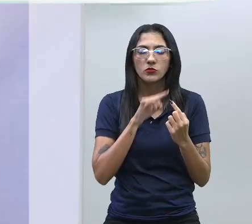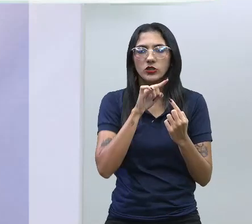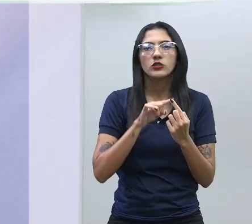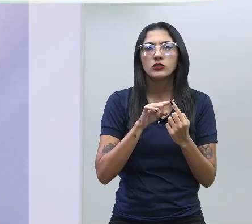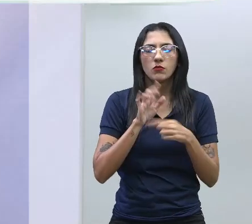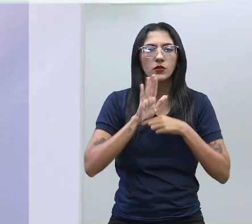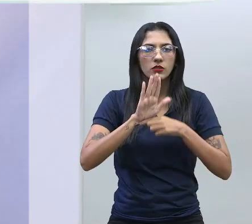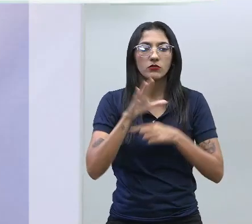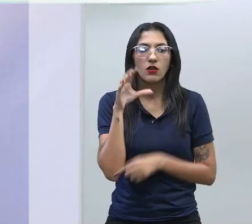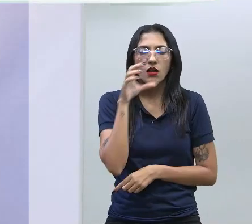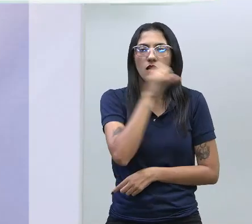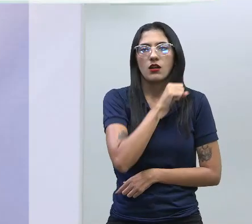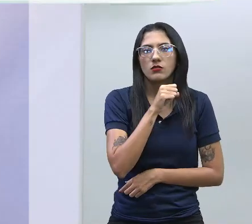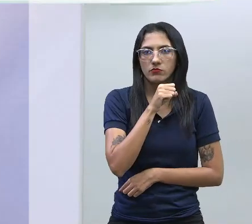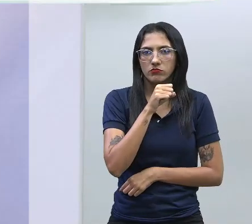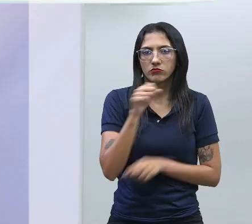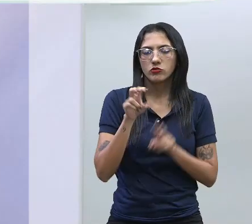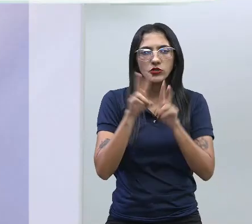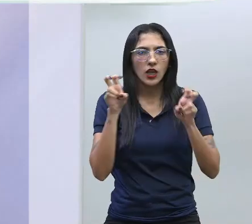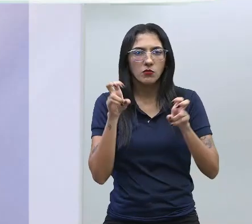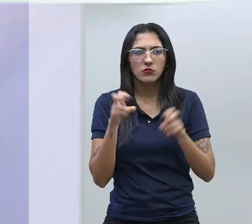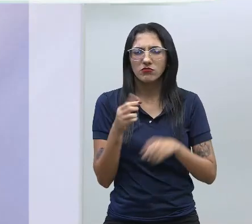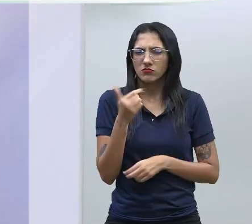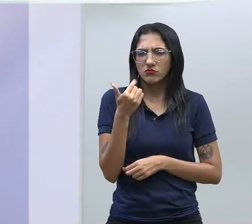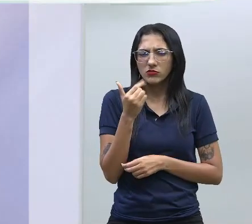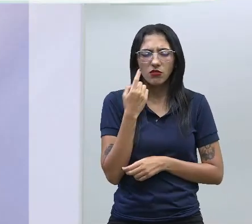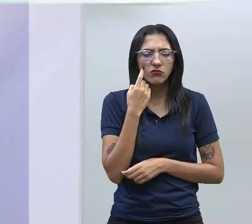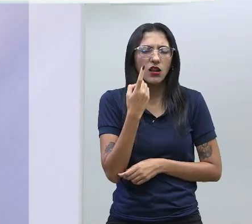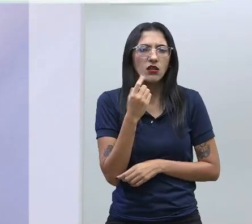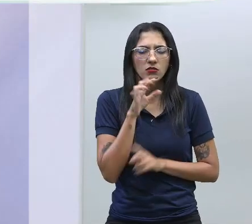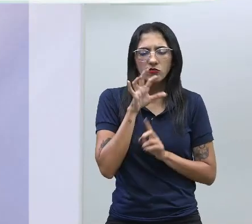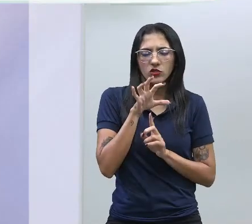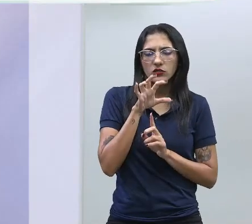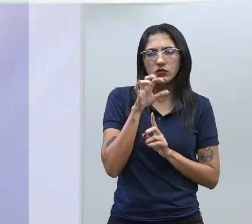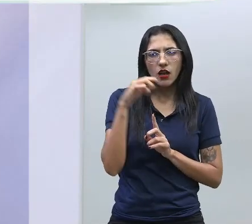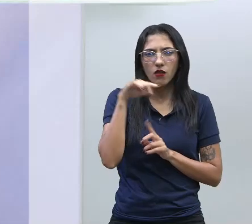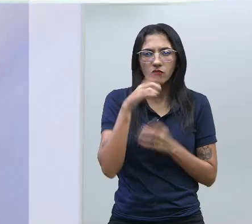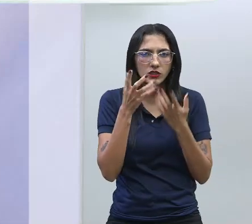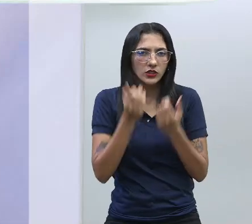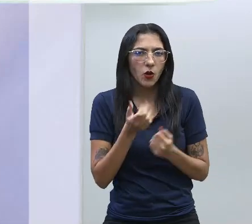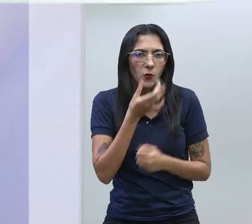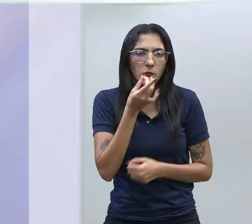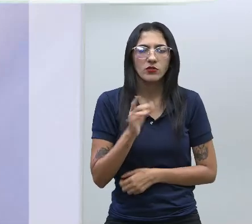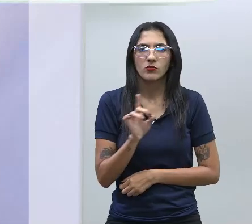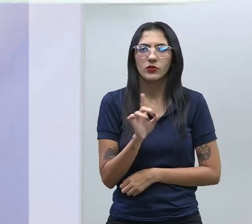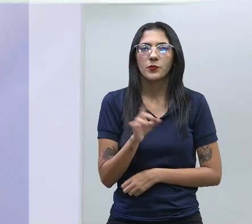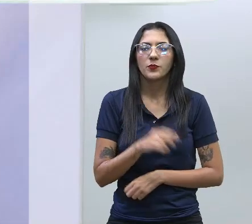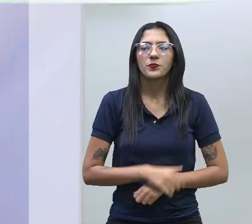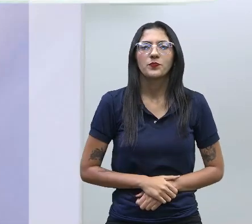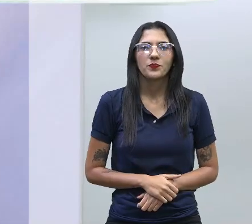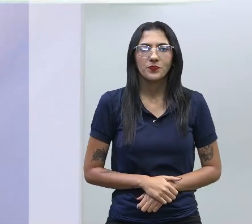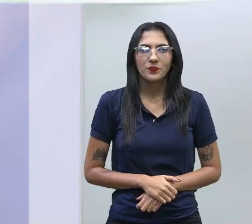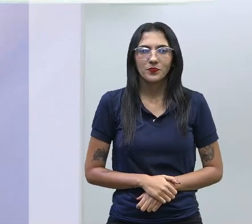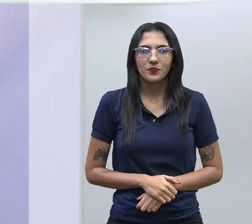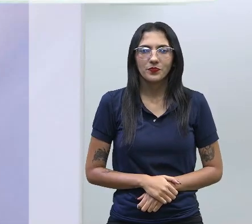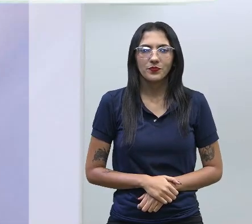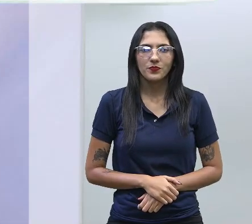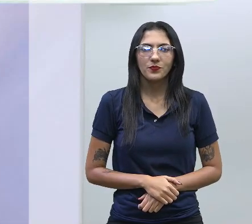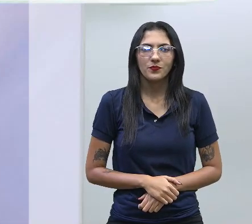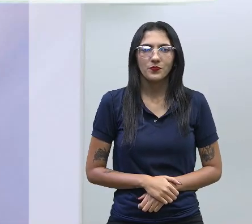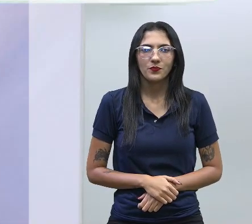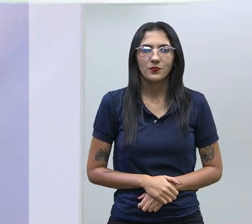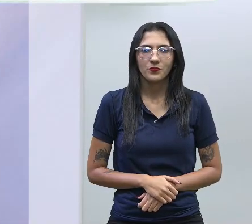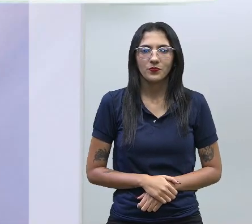bem rápidas, sem o interesse de convencer ninguém, né? Tem mais